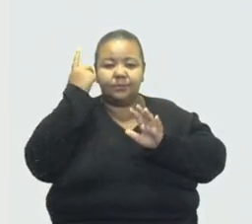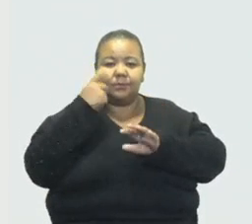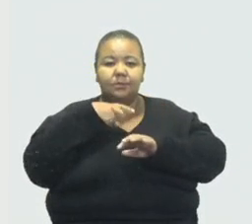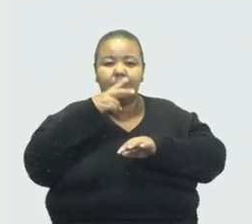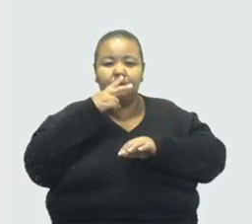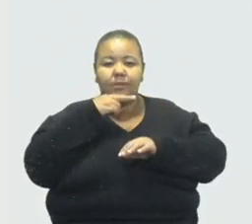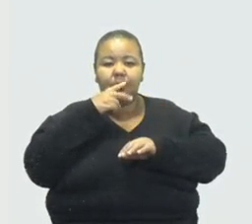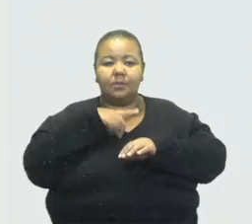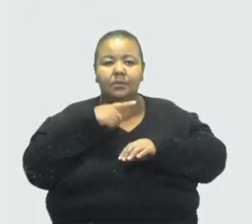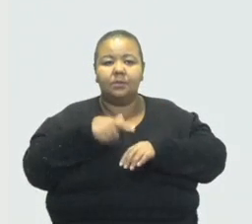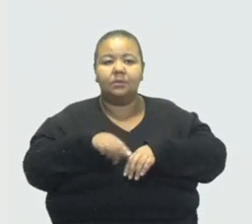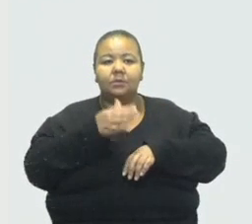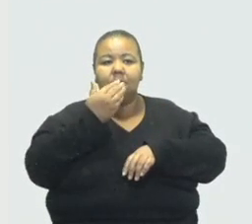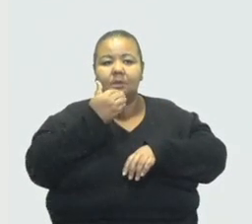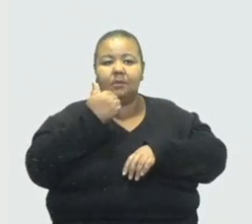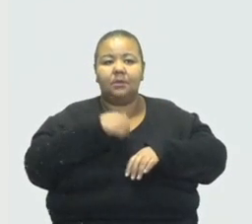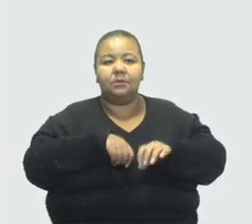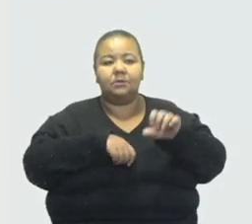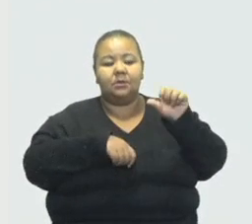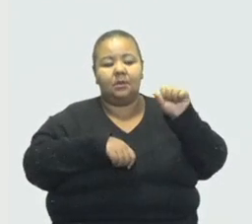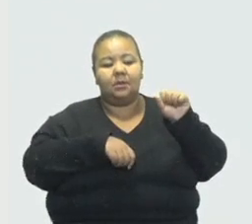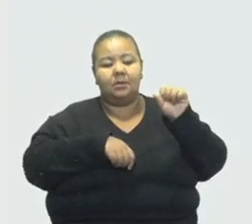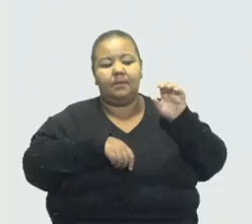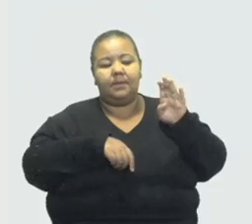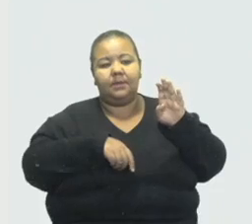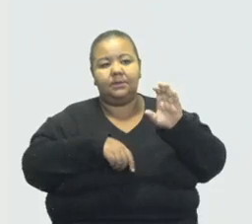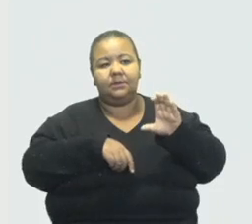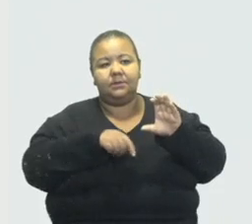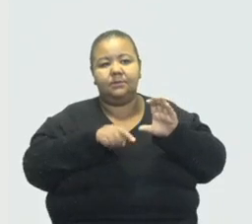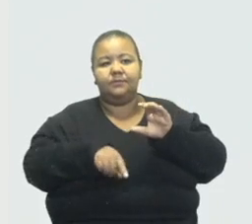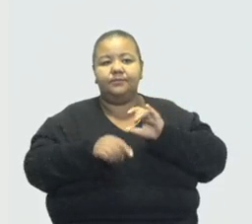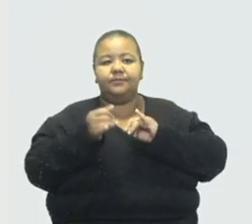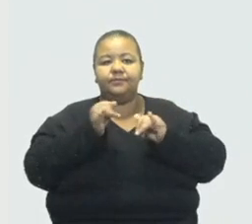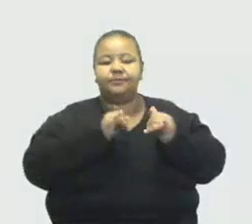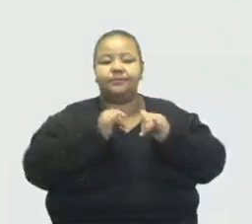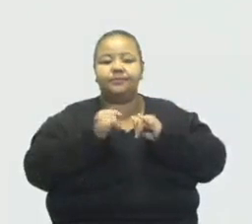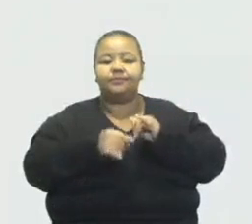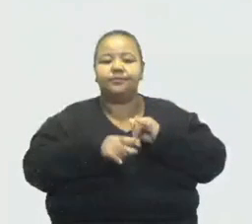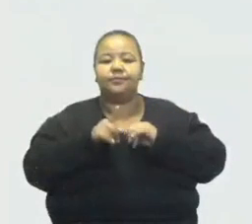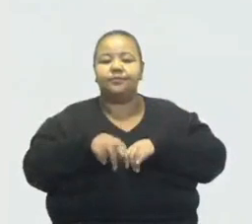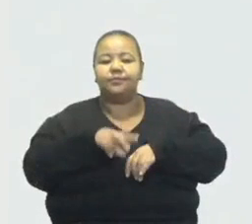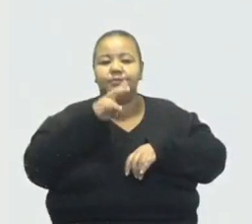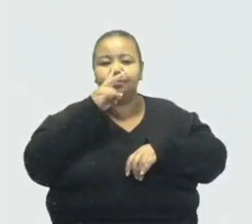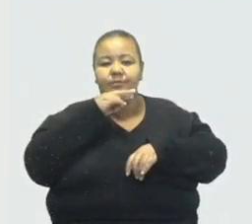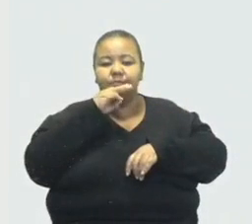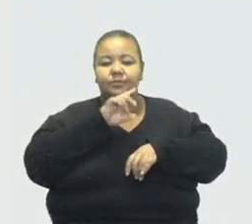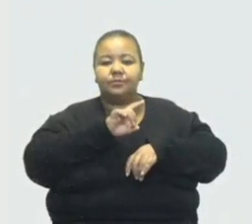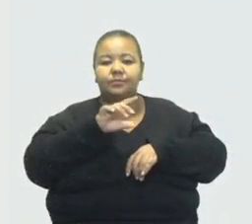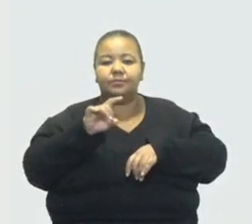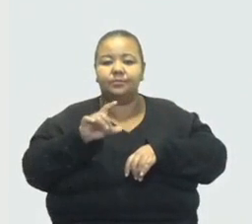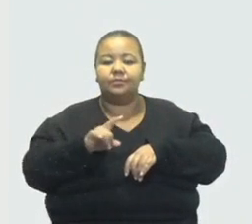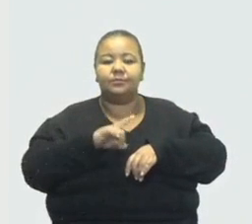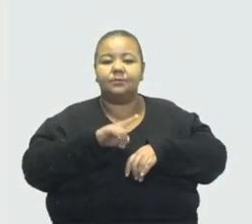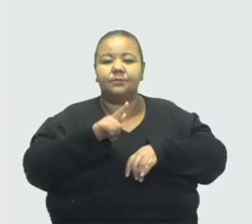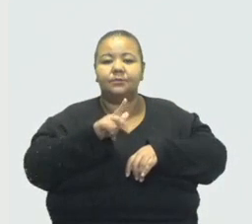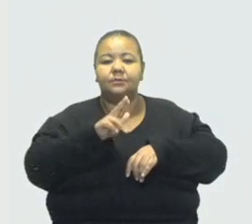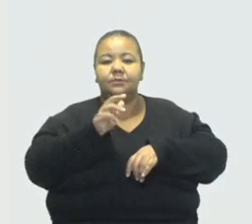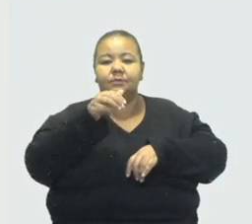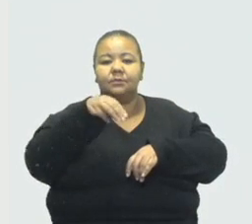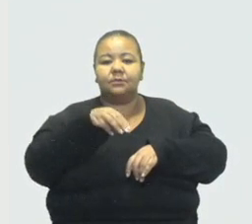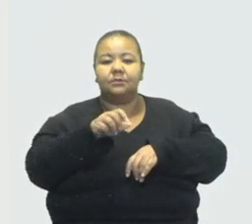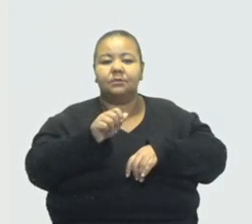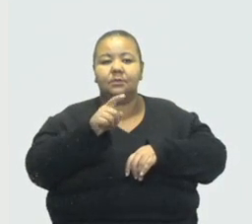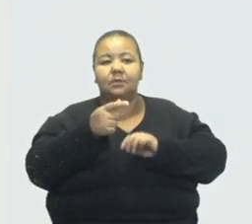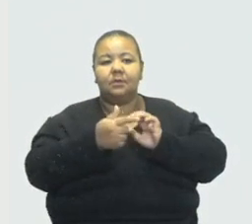formada por alimentos A, B e C. As informações nutricionais de cada grama do alimento é apresentada a